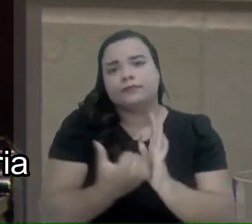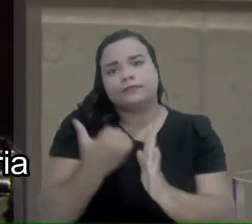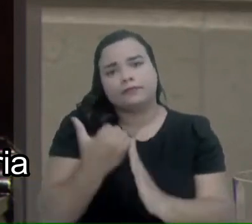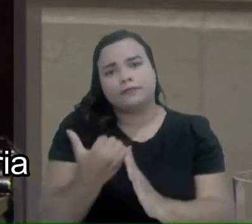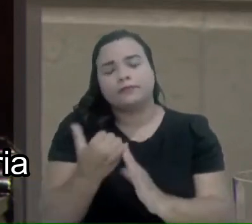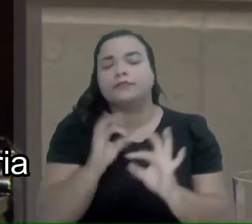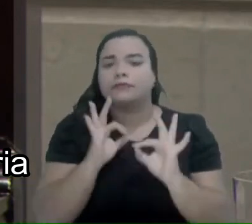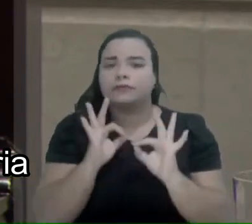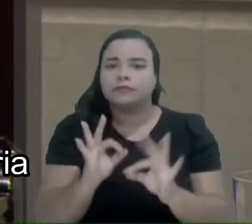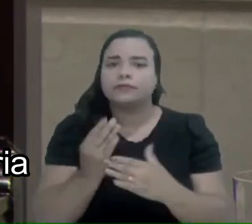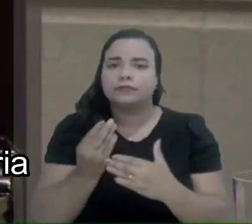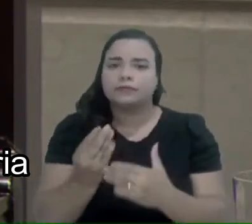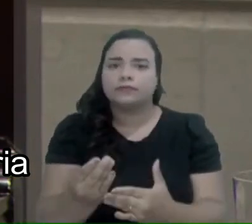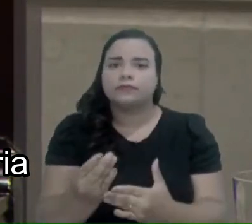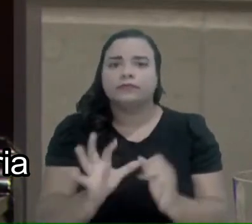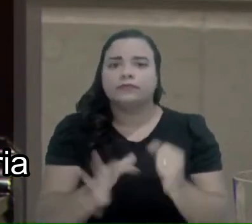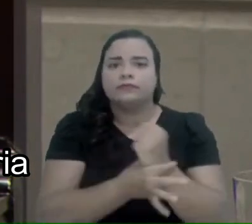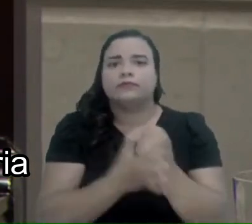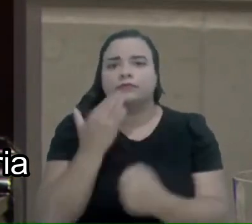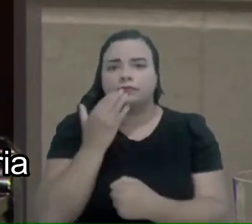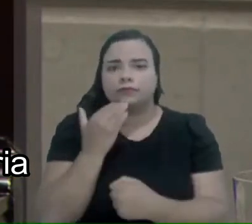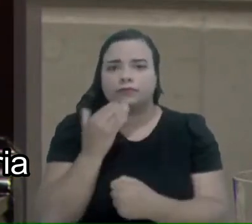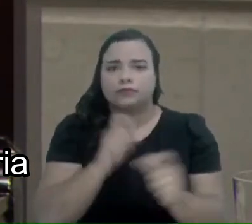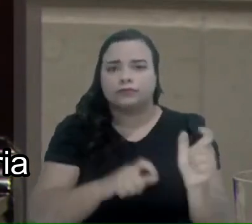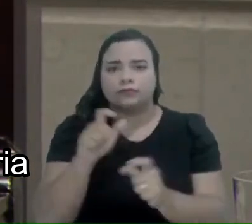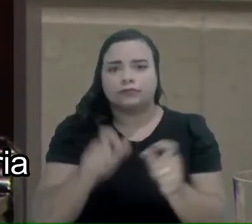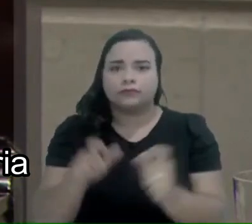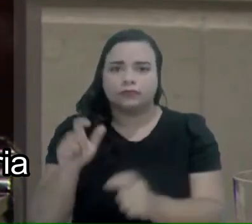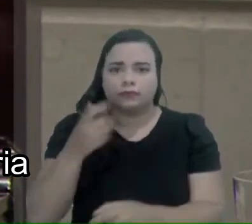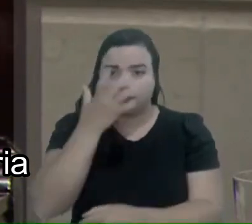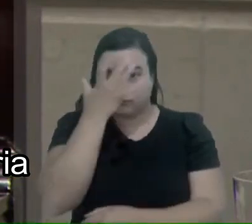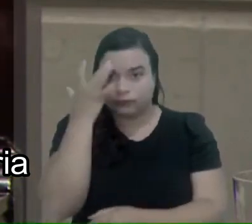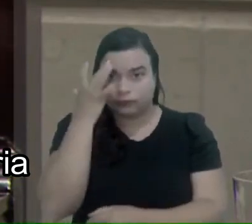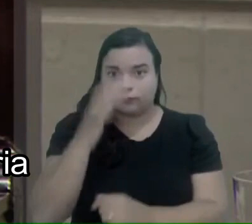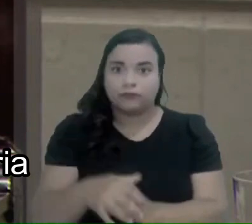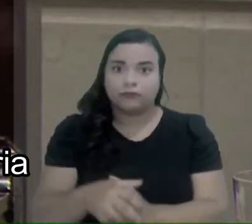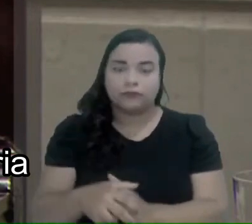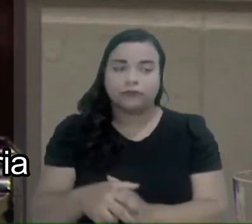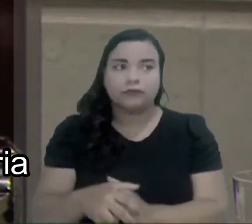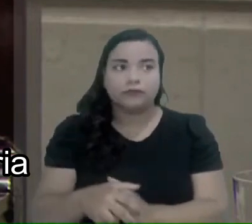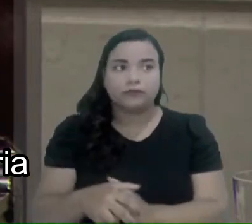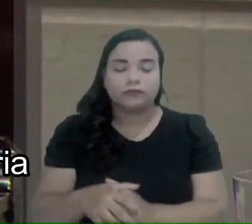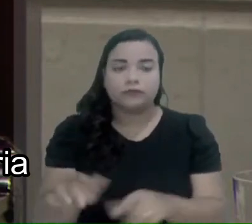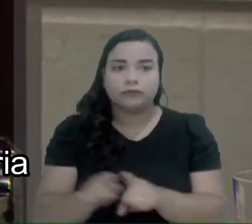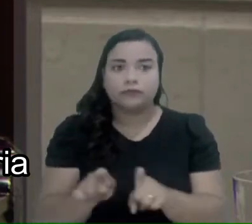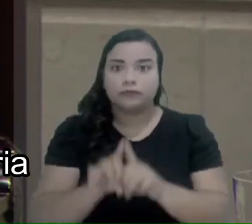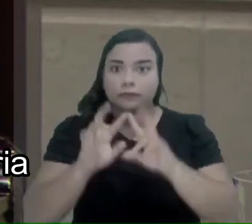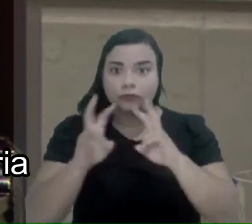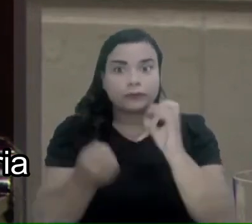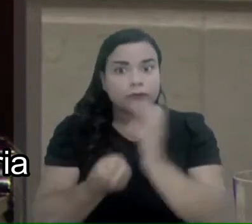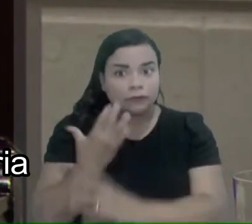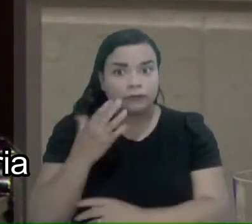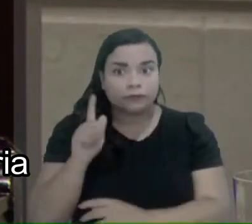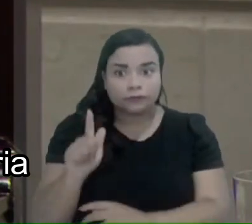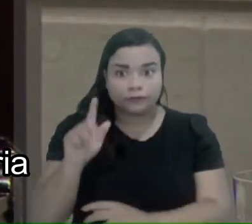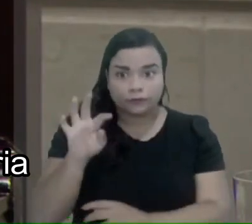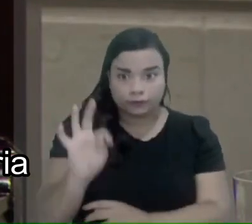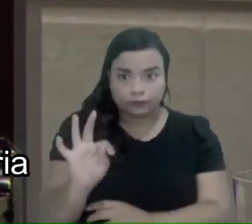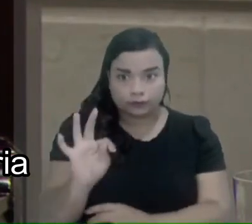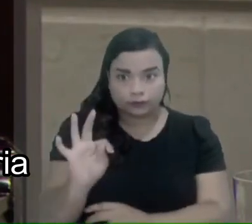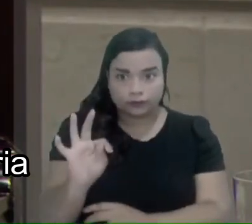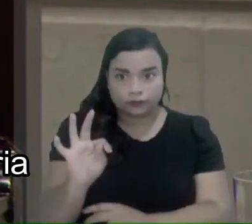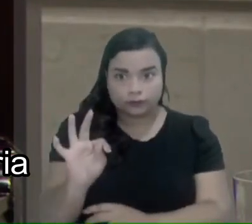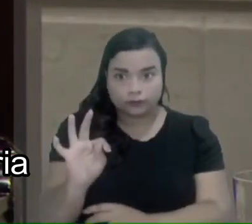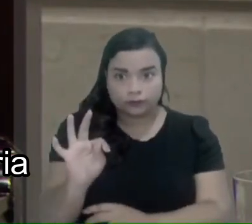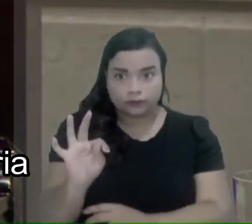garantir a segurança alimentar desses indivíduos. Em relação à criação desse GT, isso está